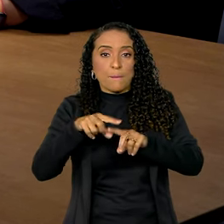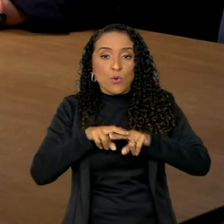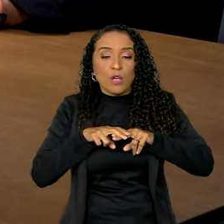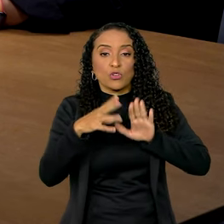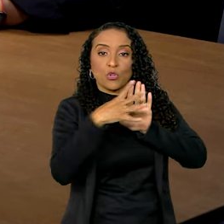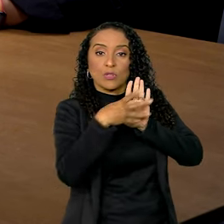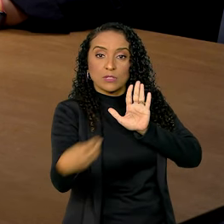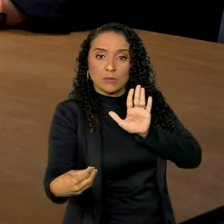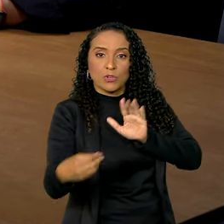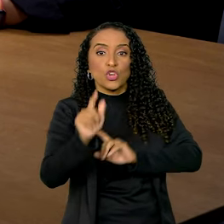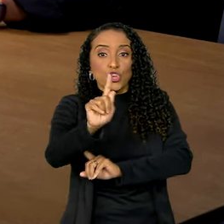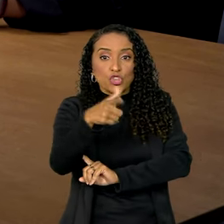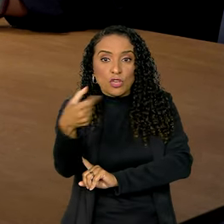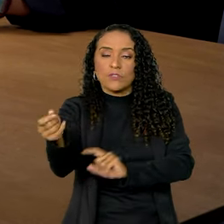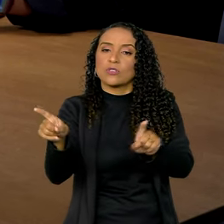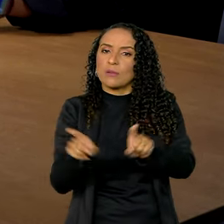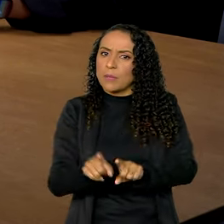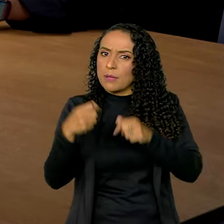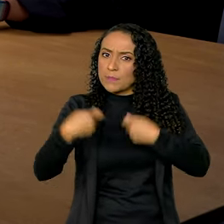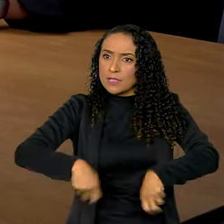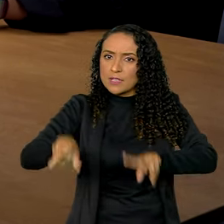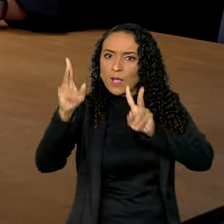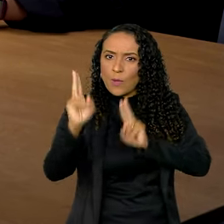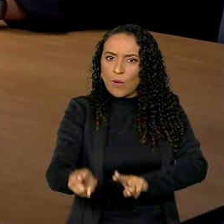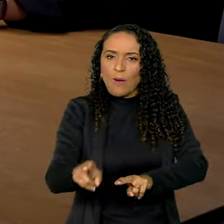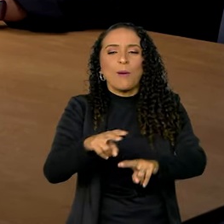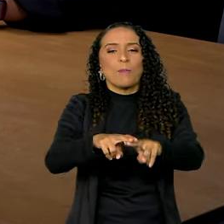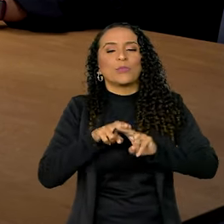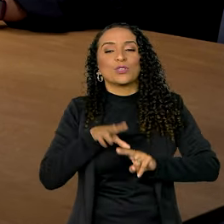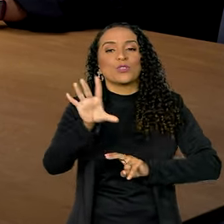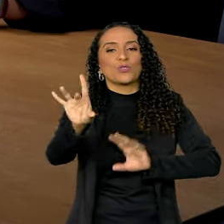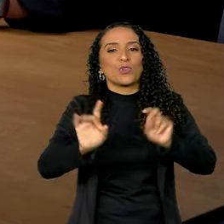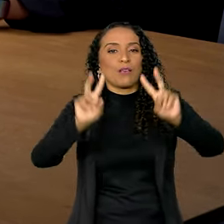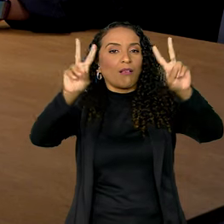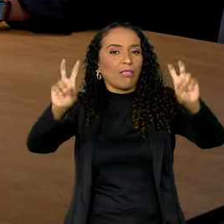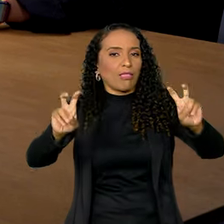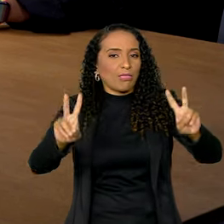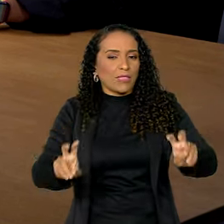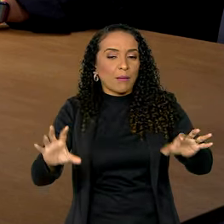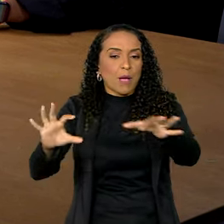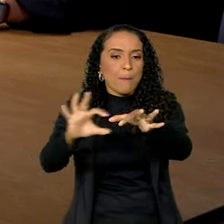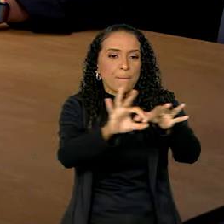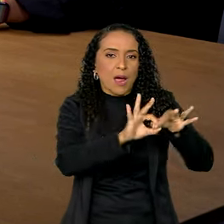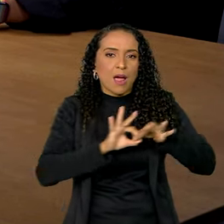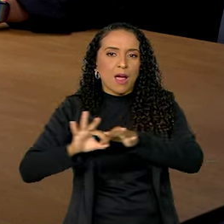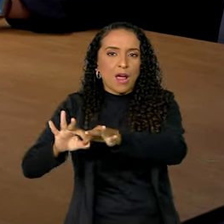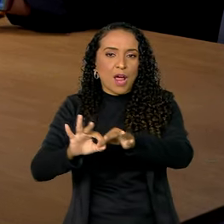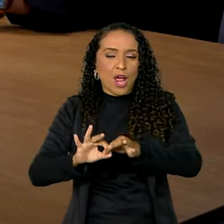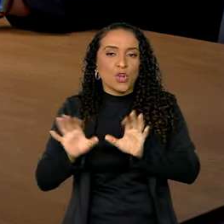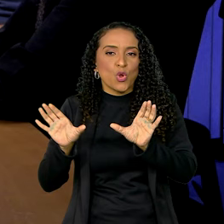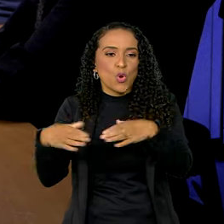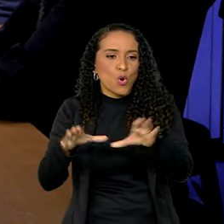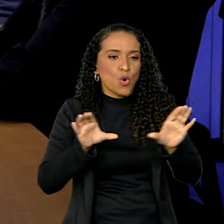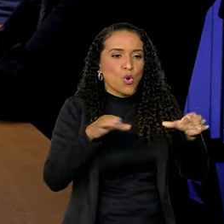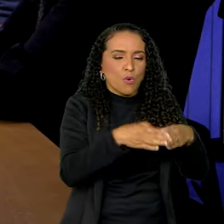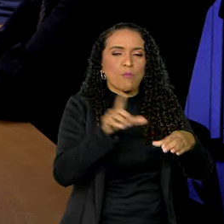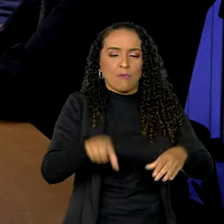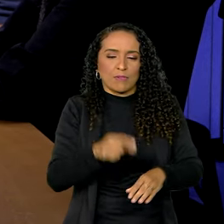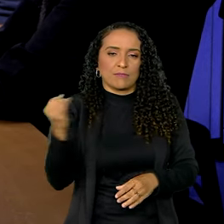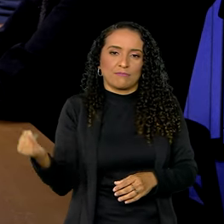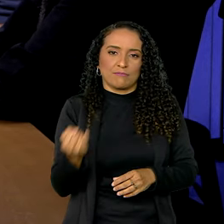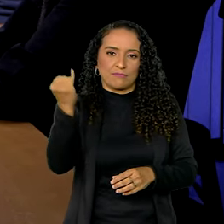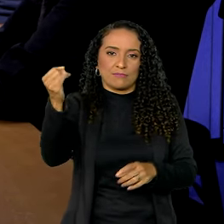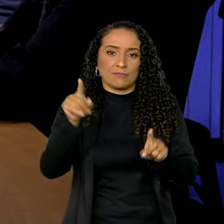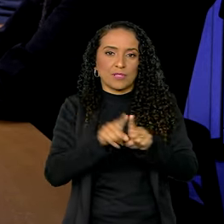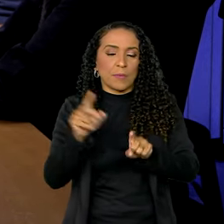deveria fazer a mesma coisa e por essa razão Nós escolhemos esses temas todos interligados nesse grupo e que são de grande